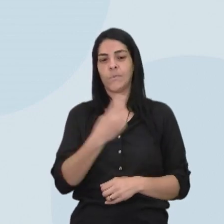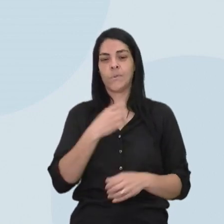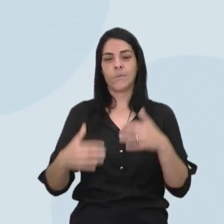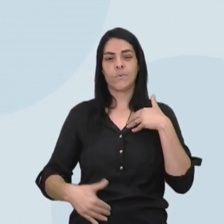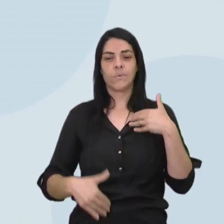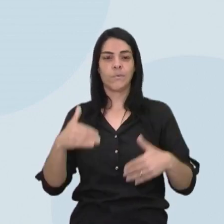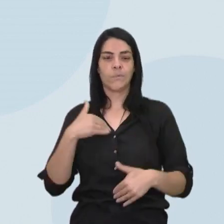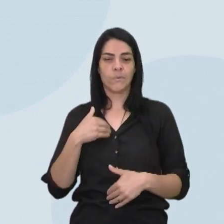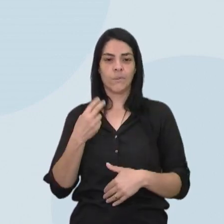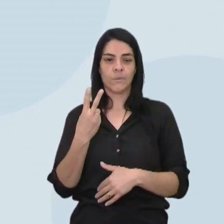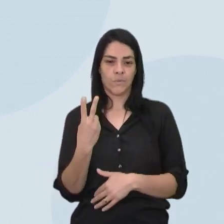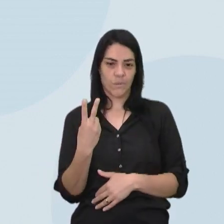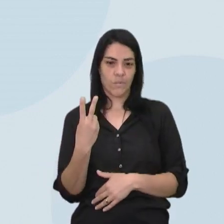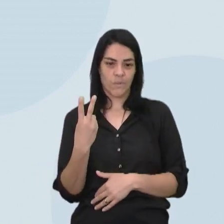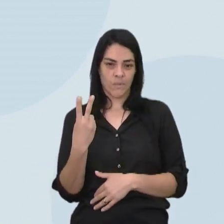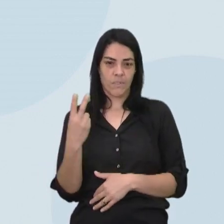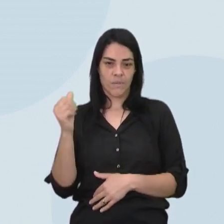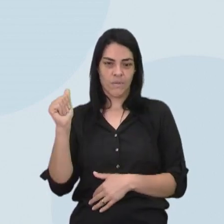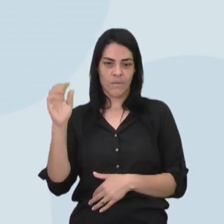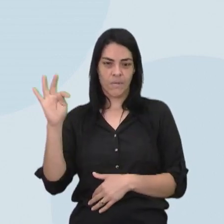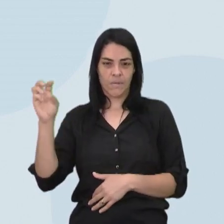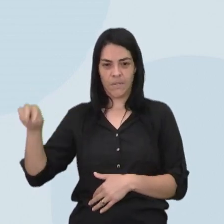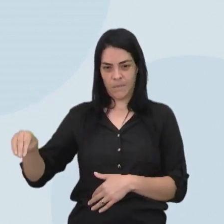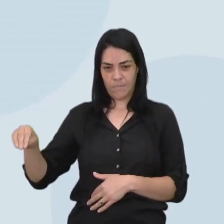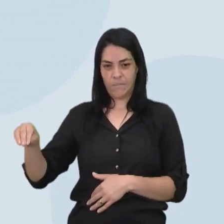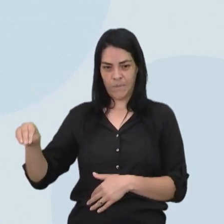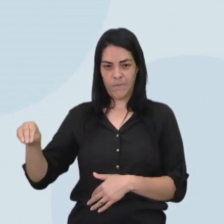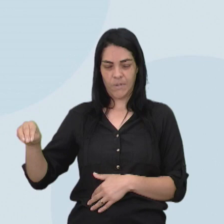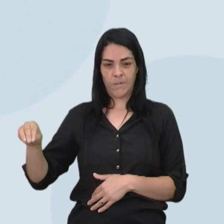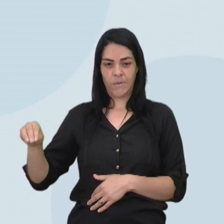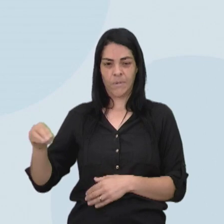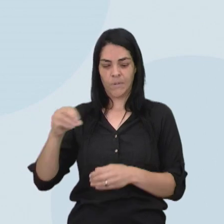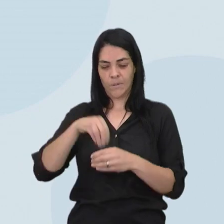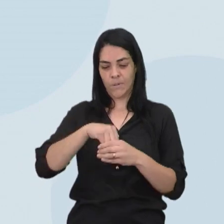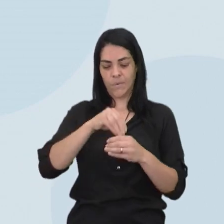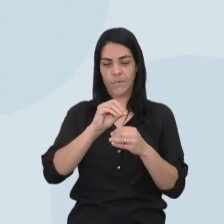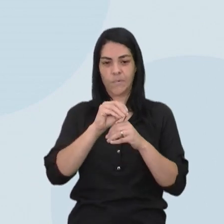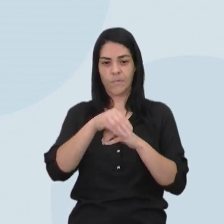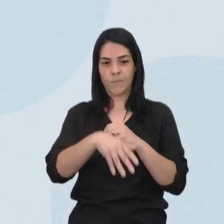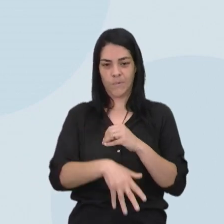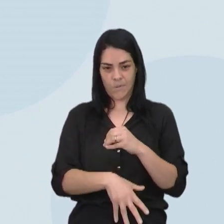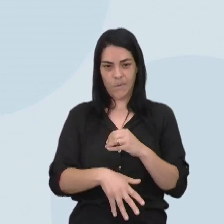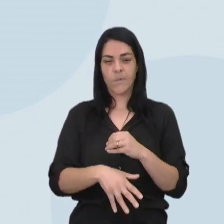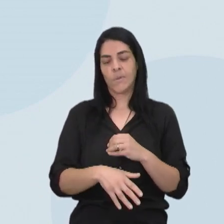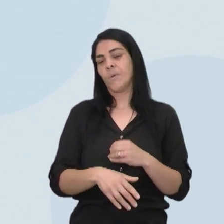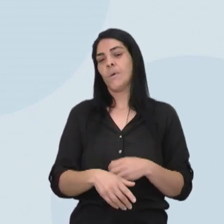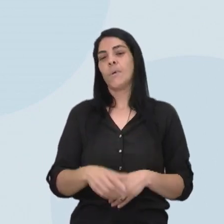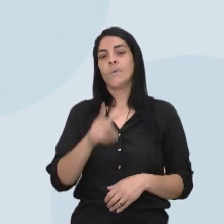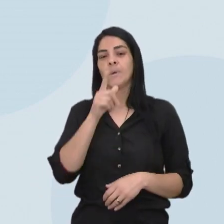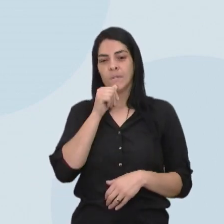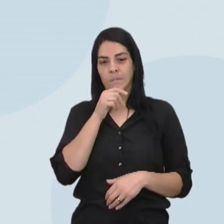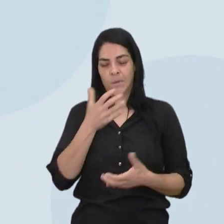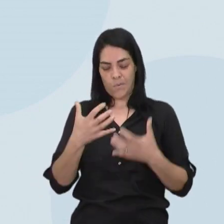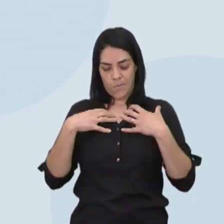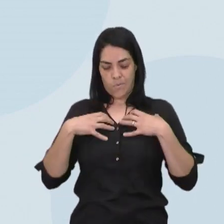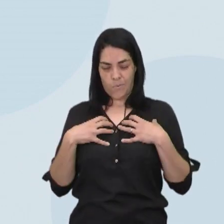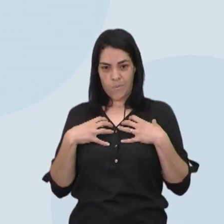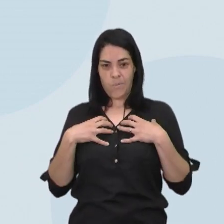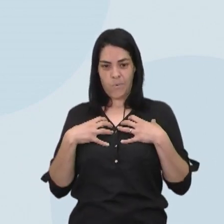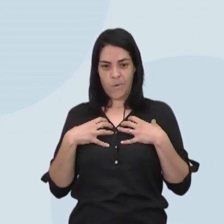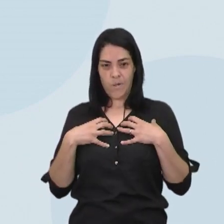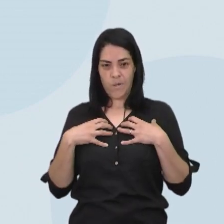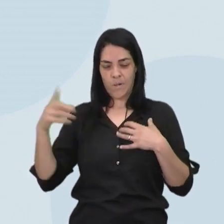2 atm, 2 atmosferas. E o volume de ar nos nossos pulmões, eles já caem pela metade. A